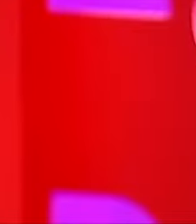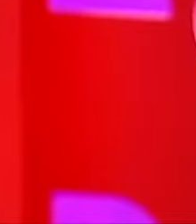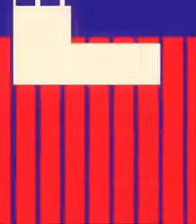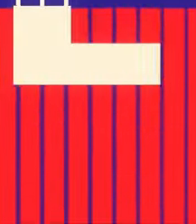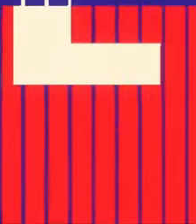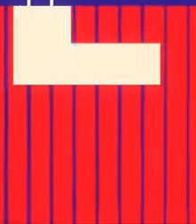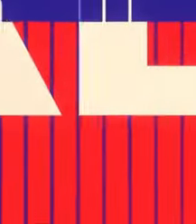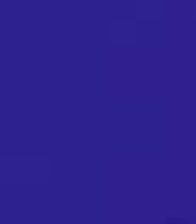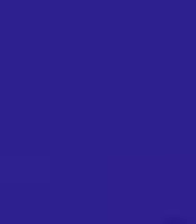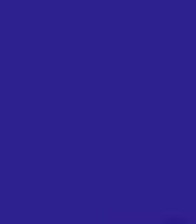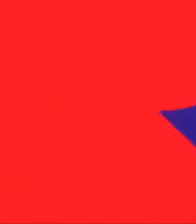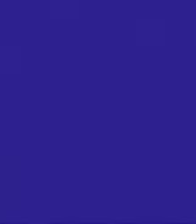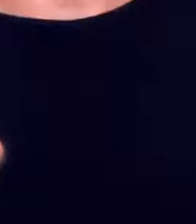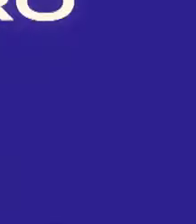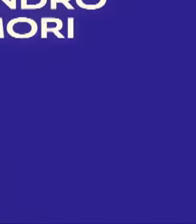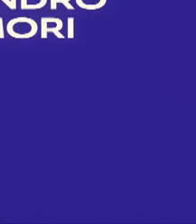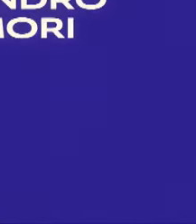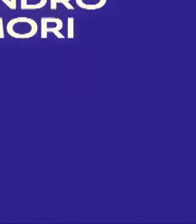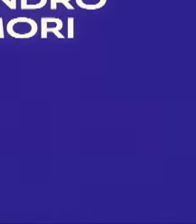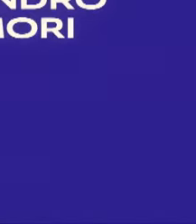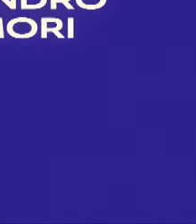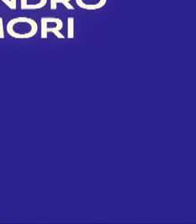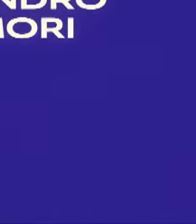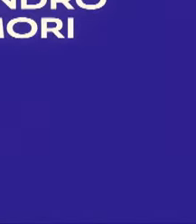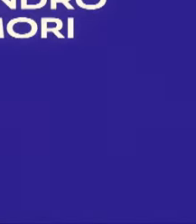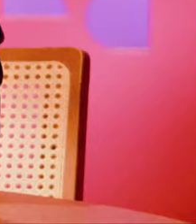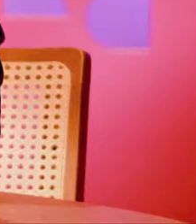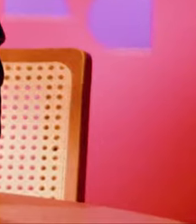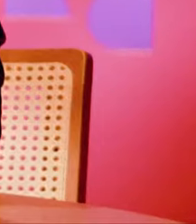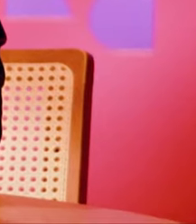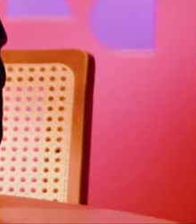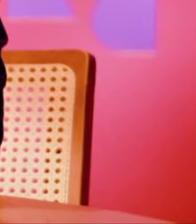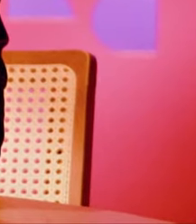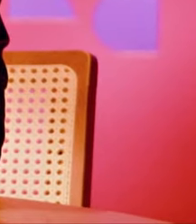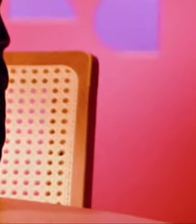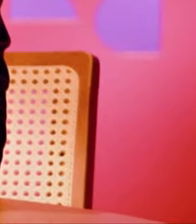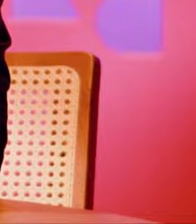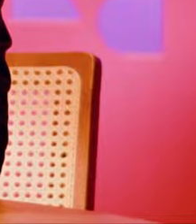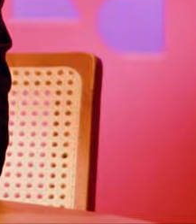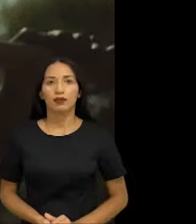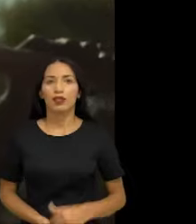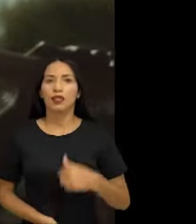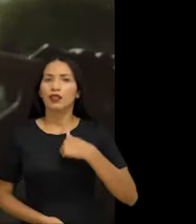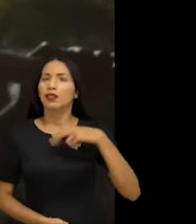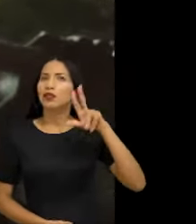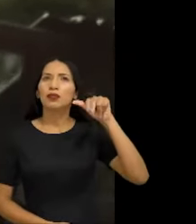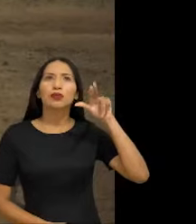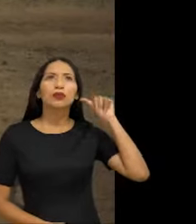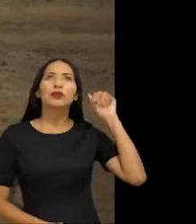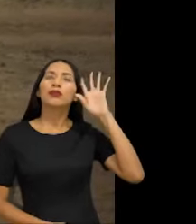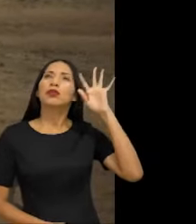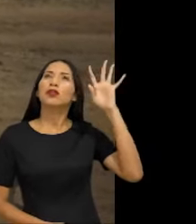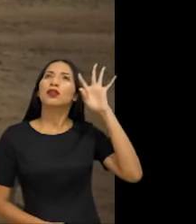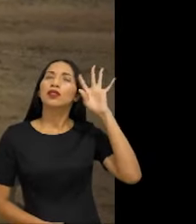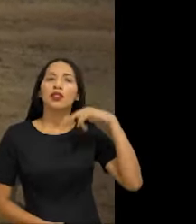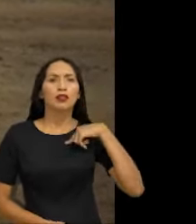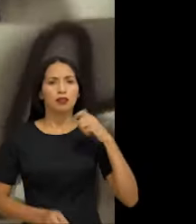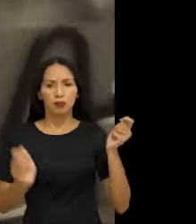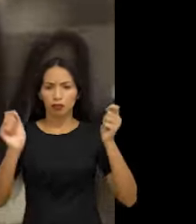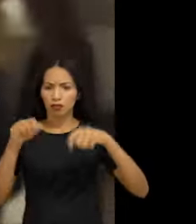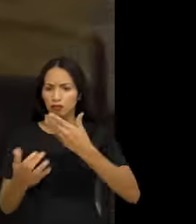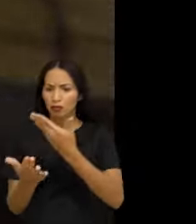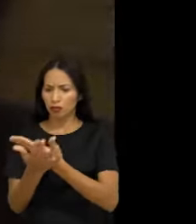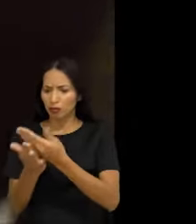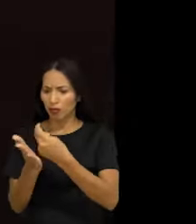uma violência. Hoje, 10 da noite, Dando a Real comigo, Leandro Demore, na TV Brasil, a tela da gente. Eu nunca imaginei que teria chance